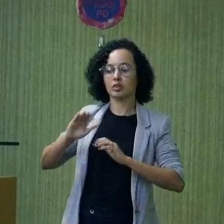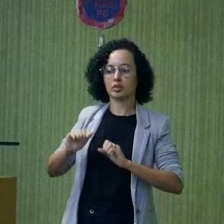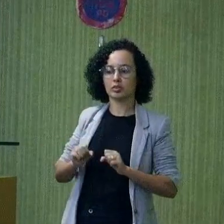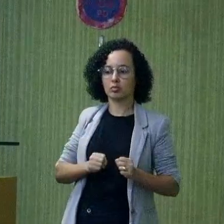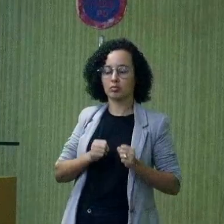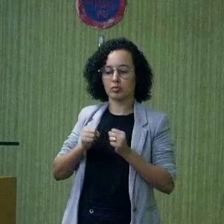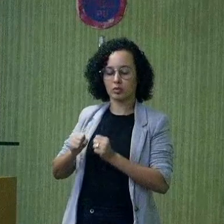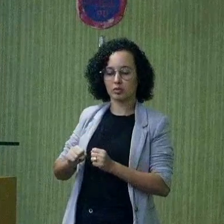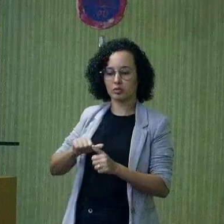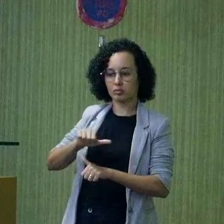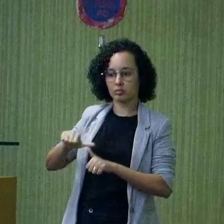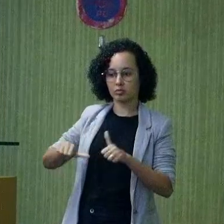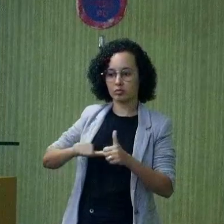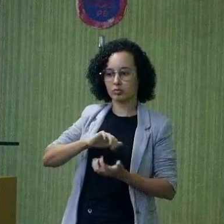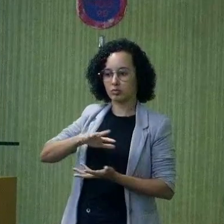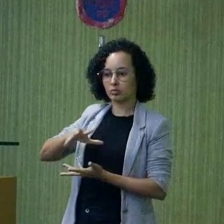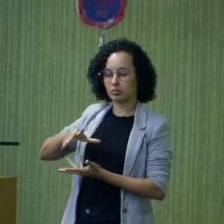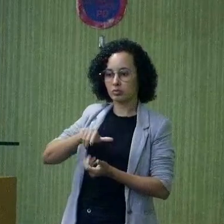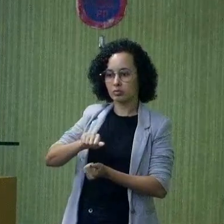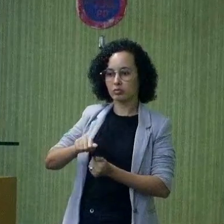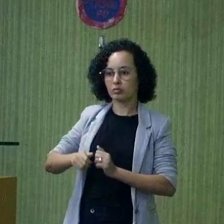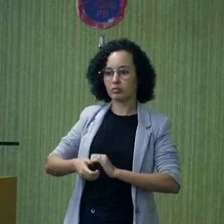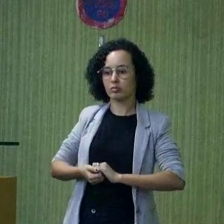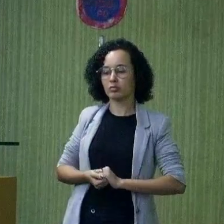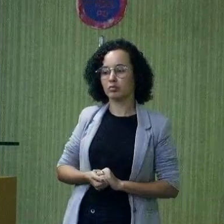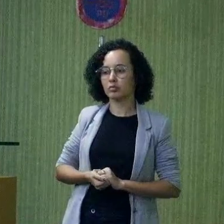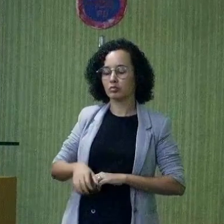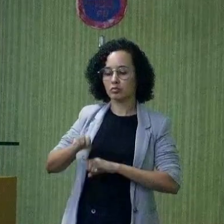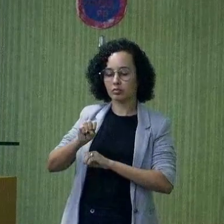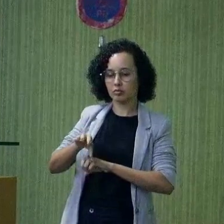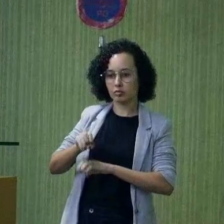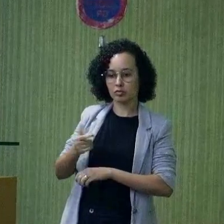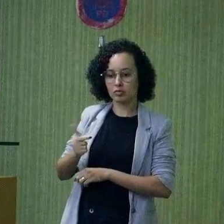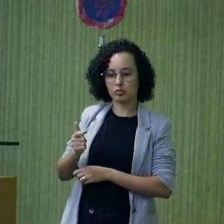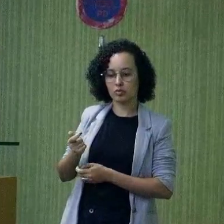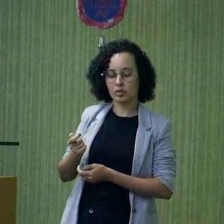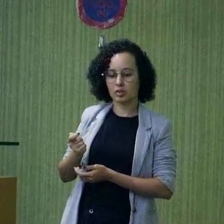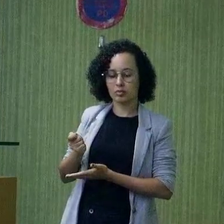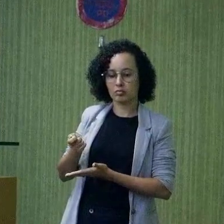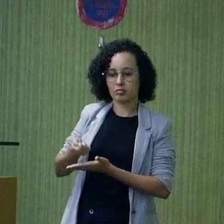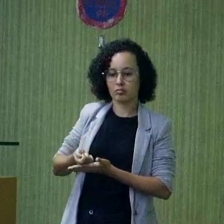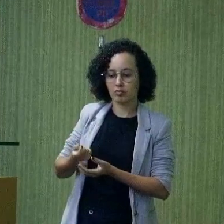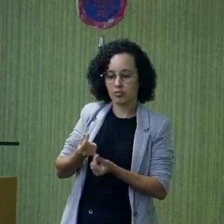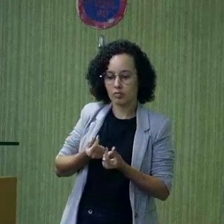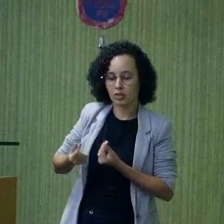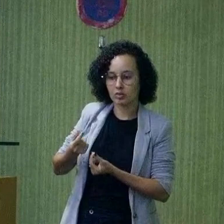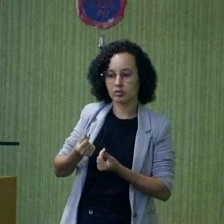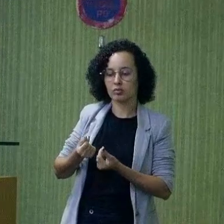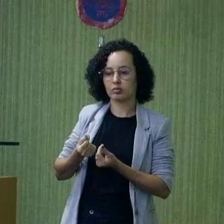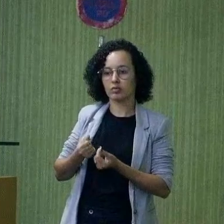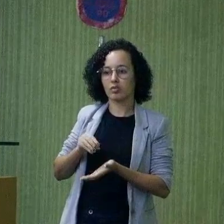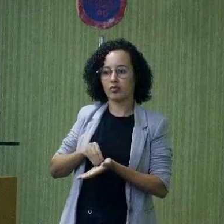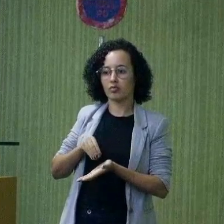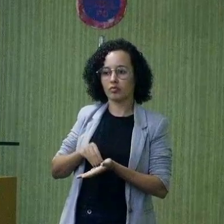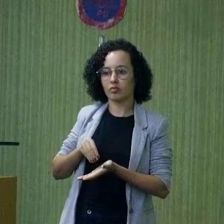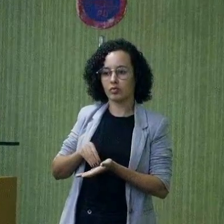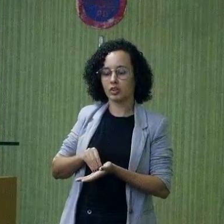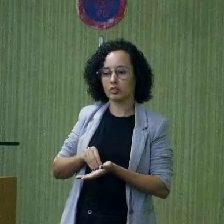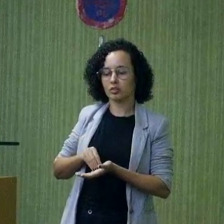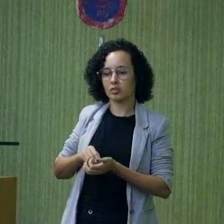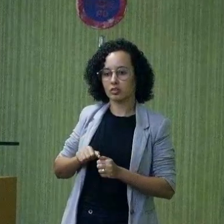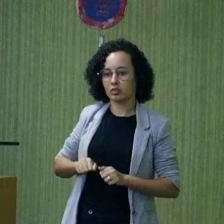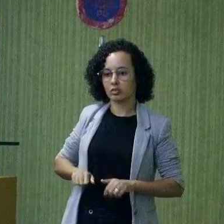mundo Nelson Mandela a educação não tem preço sua falta tem custo de do educador Antônio